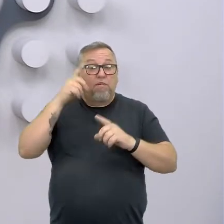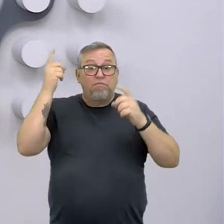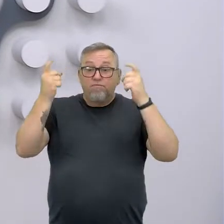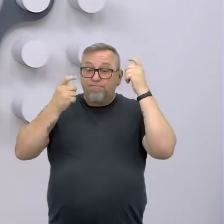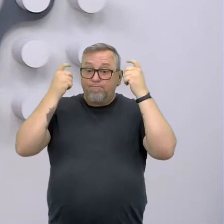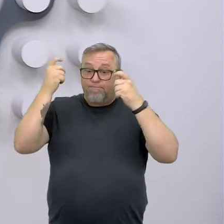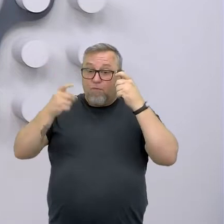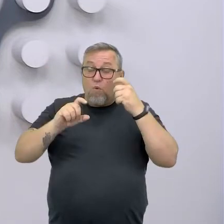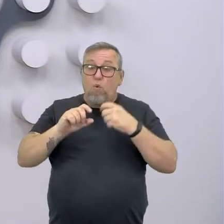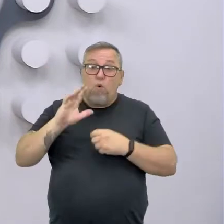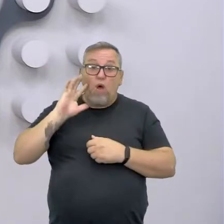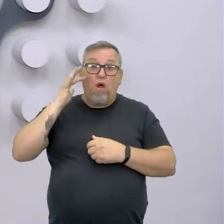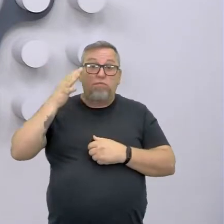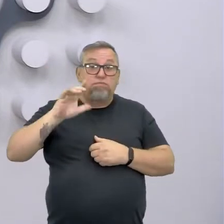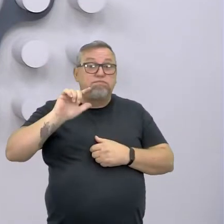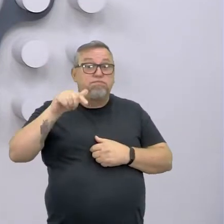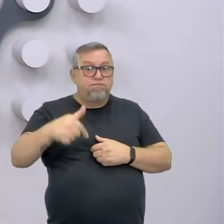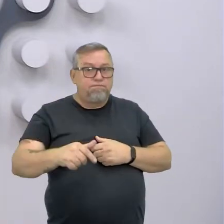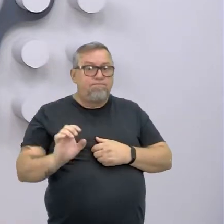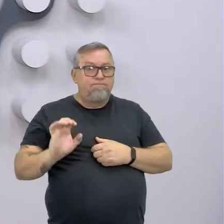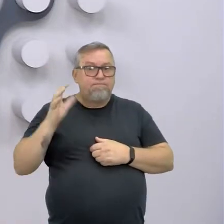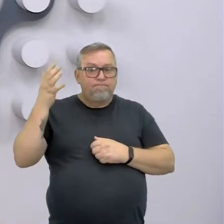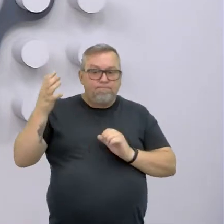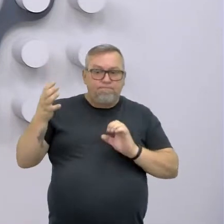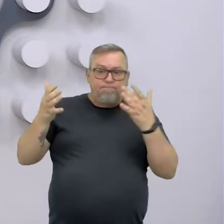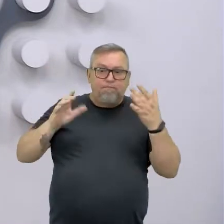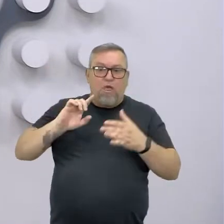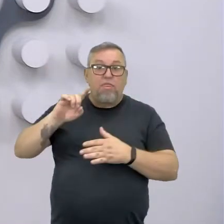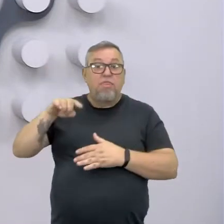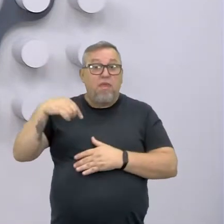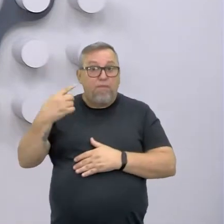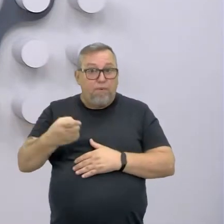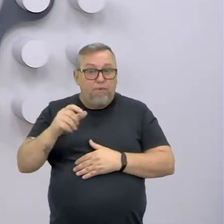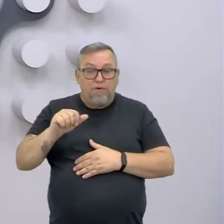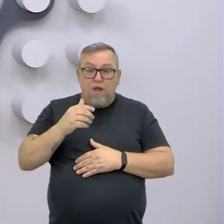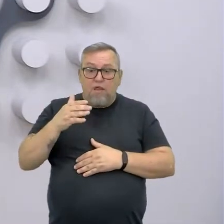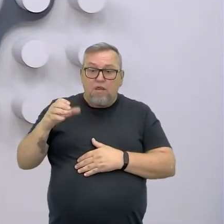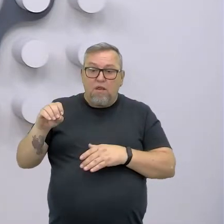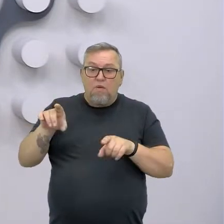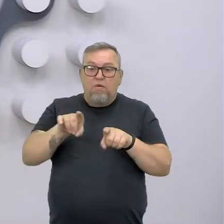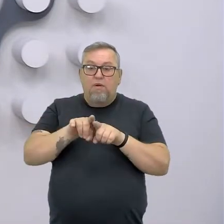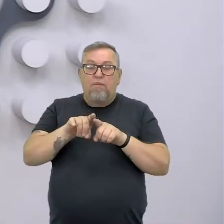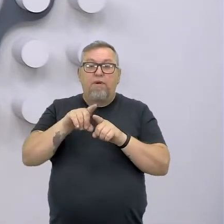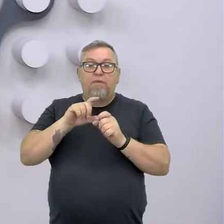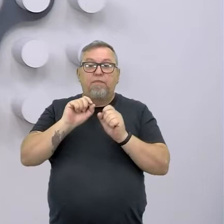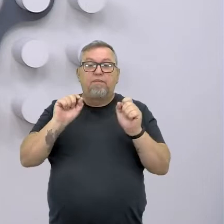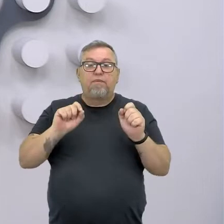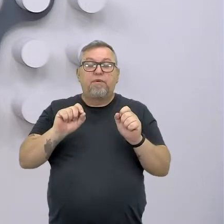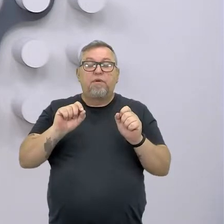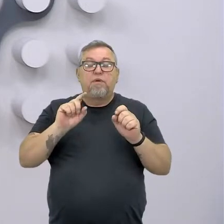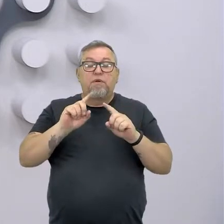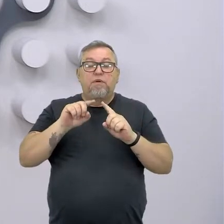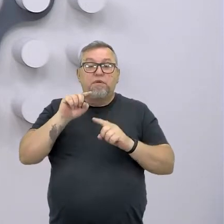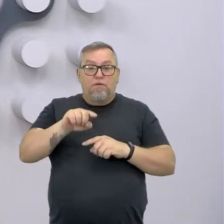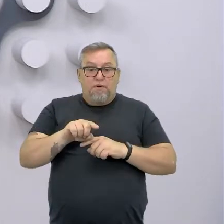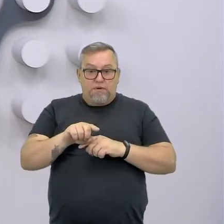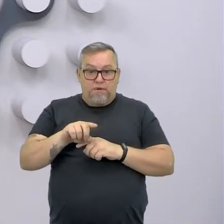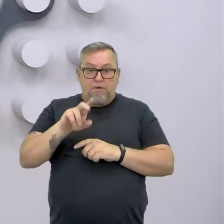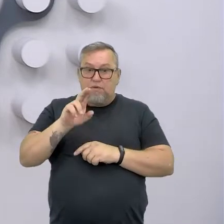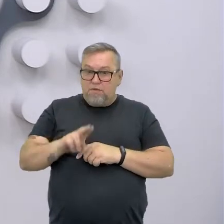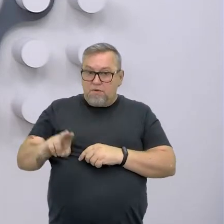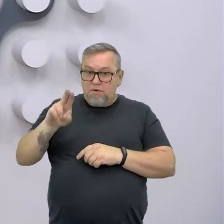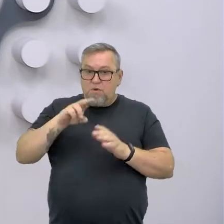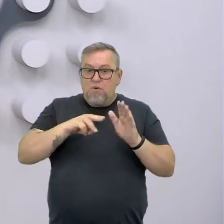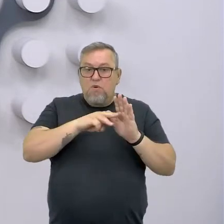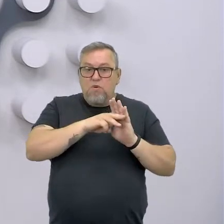com as consequências de uma determinada ação, que pode ser, então, essa de você usar